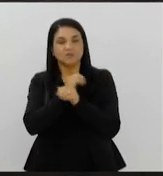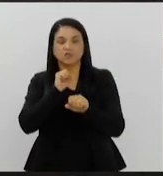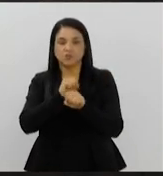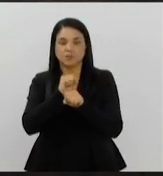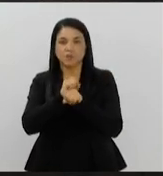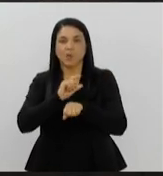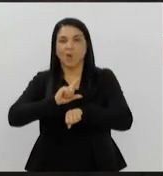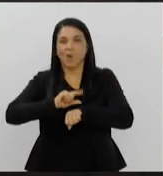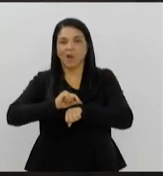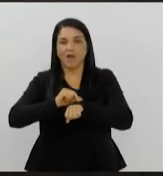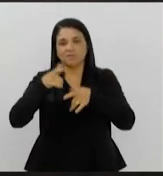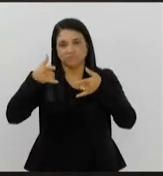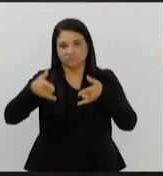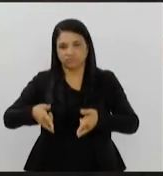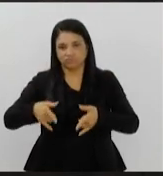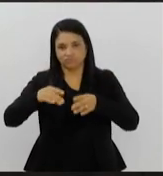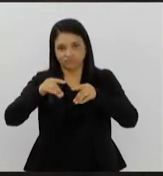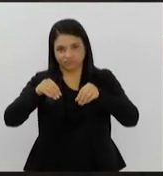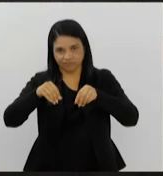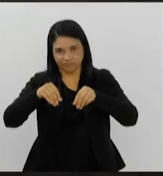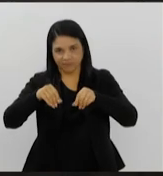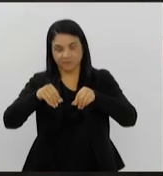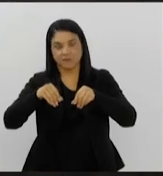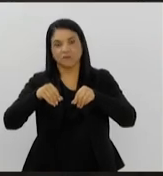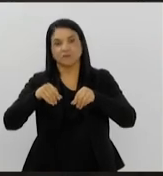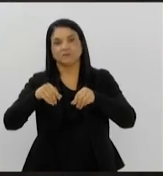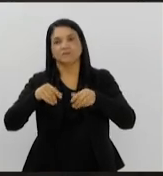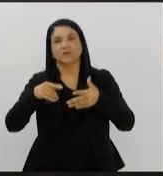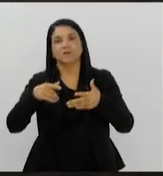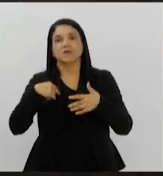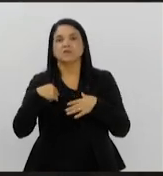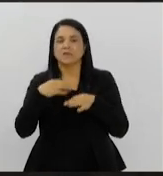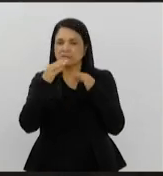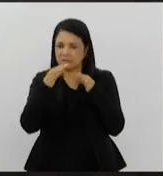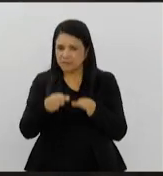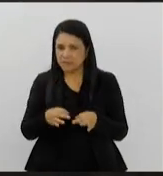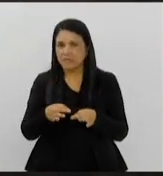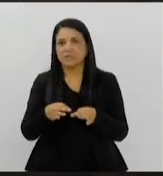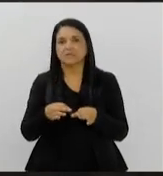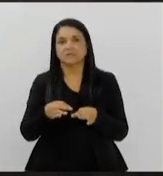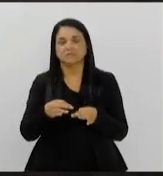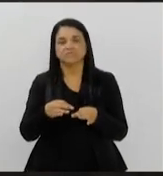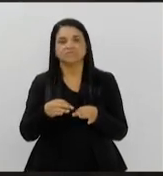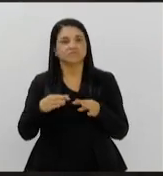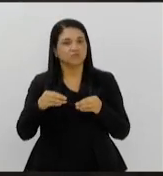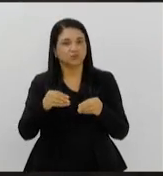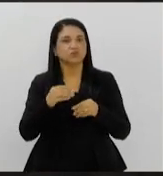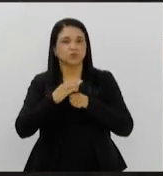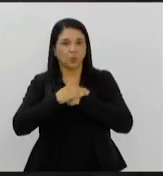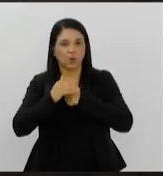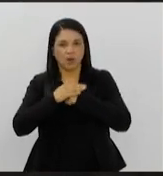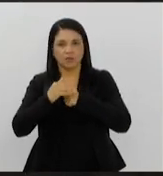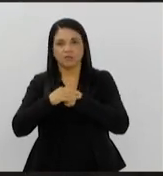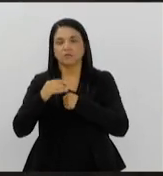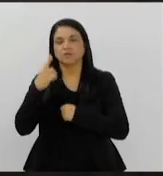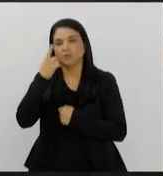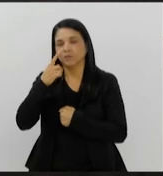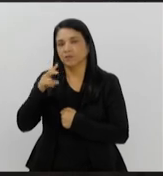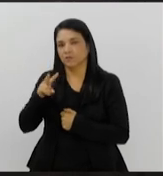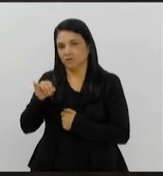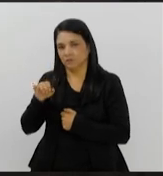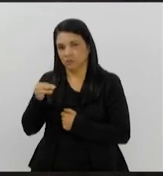sepultamento, os detalhes, mas eu tenho certeza que todos aqui nutrem um carinho especial pelo Vitor Júnior e Deus